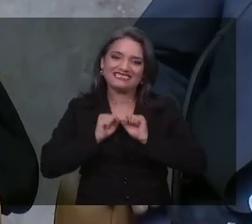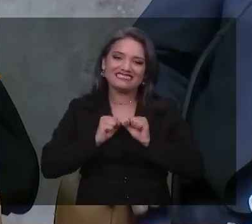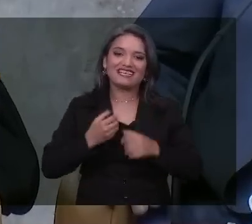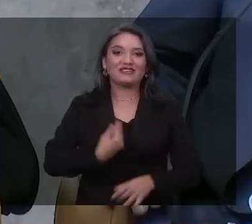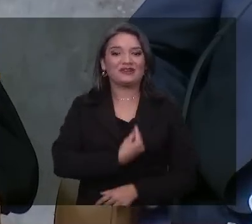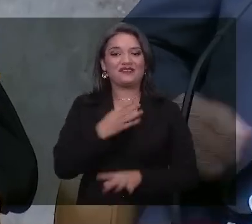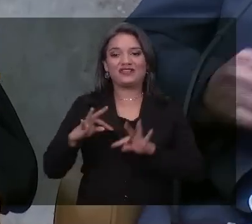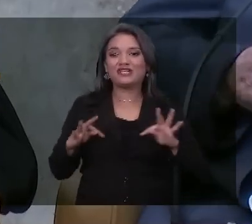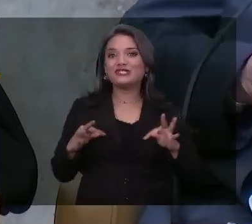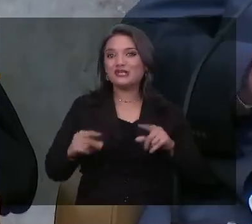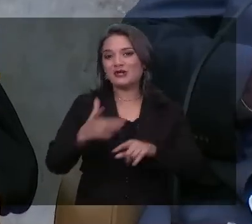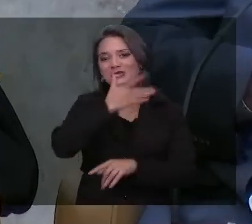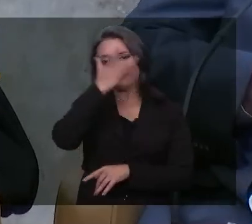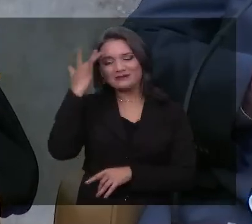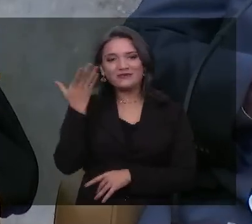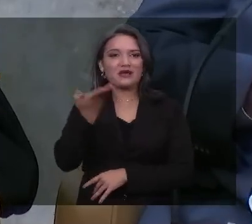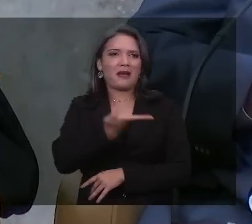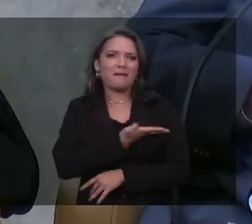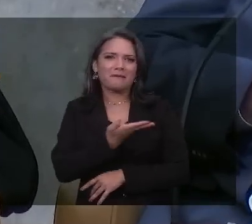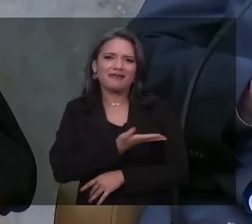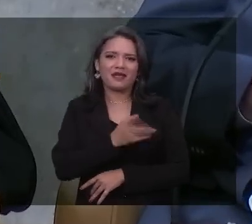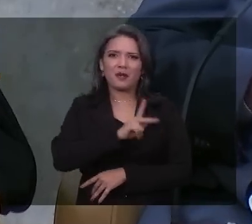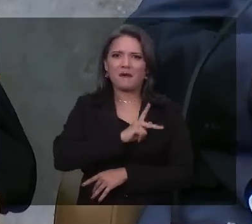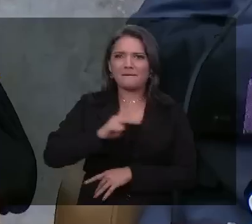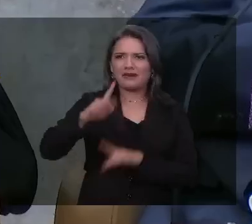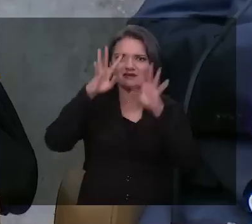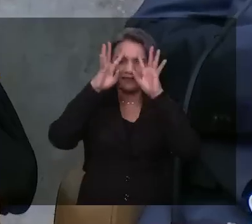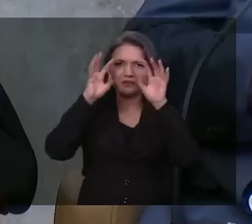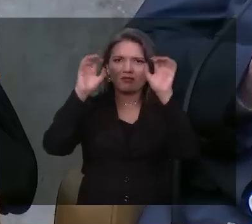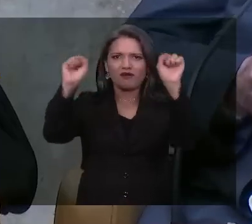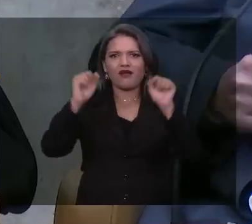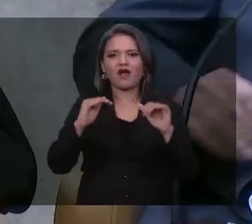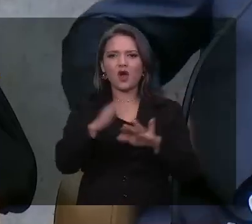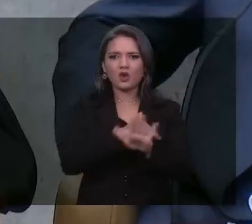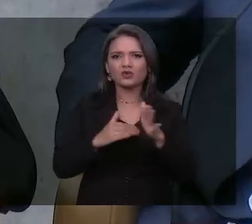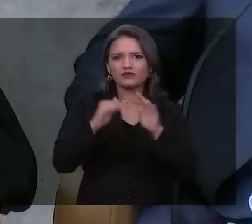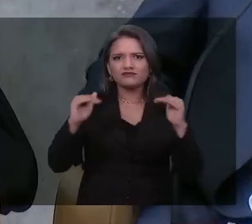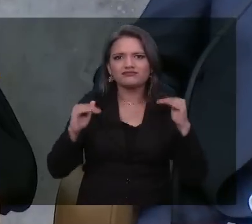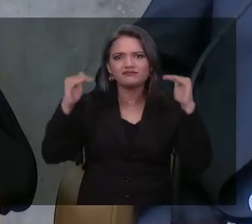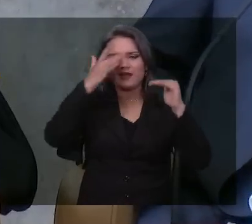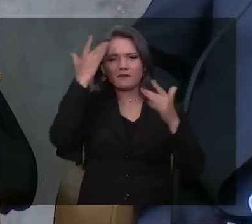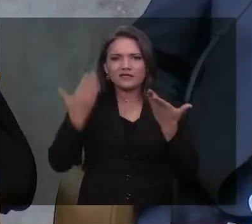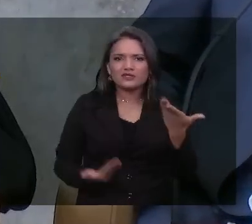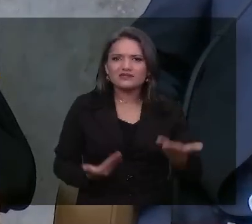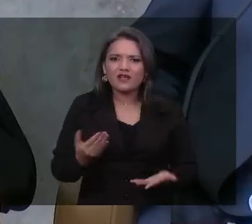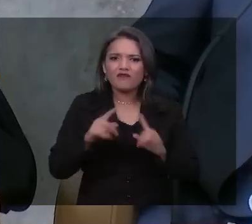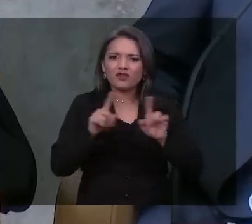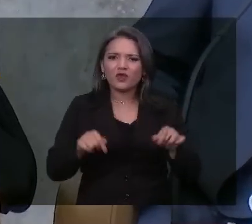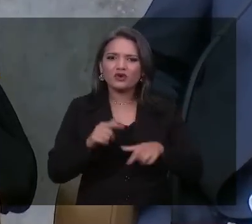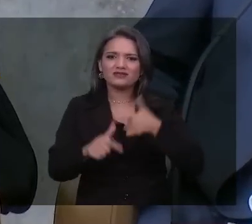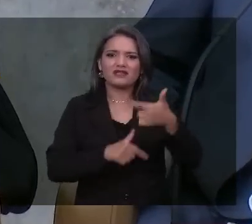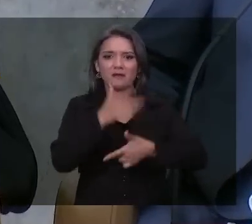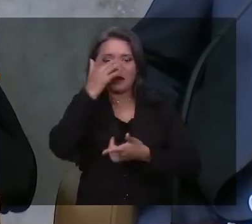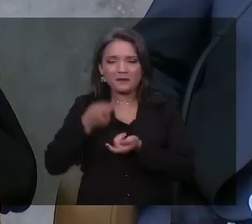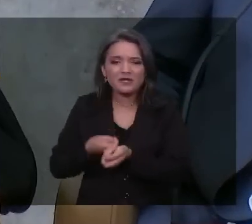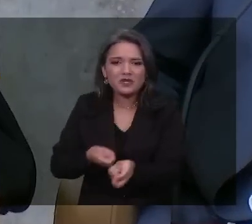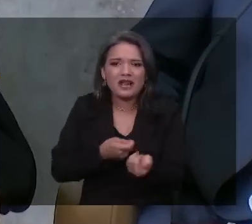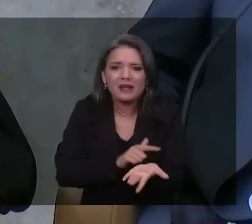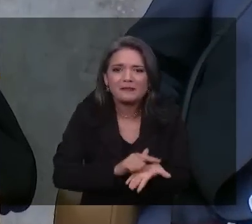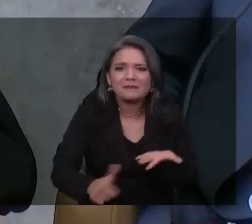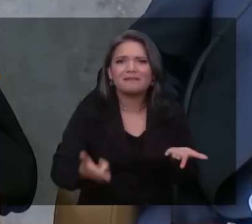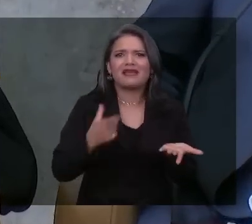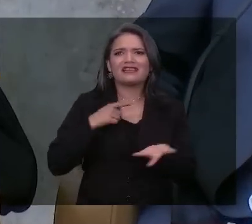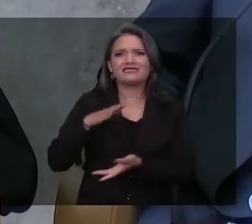todos, dos amigos, dos presidentes de tribunais, das autoridades, dos servidores, do pessoal da limpeza, do pessoal da